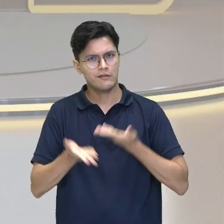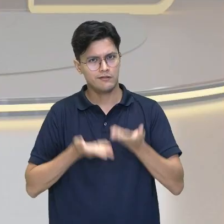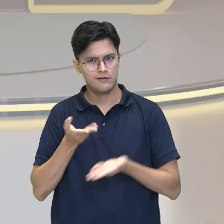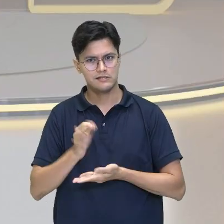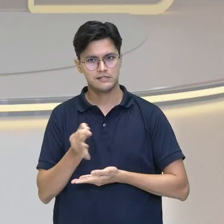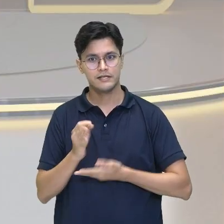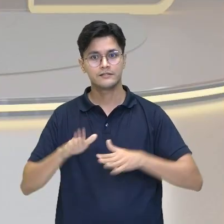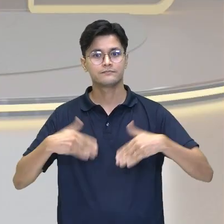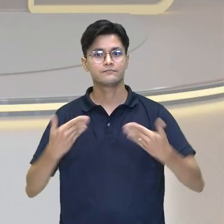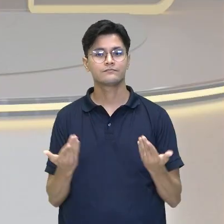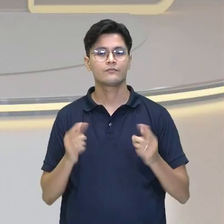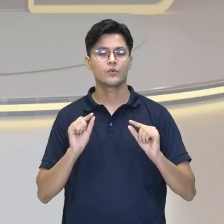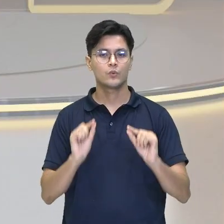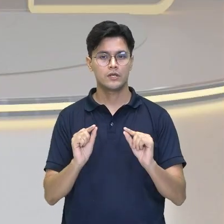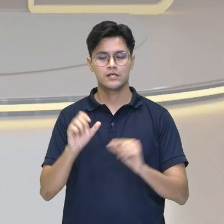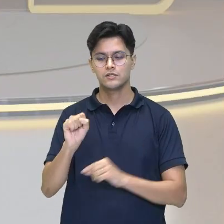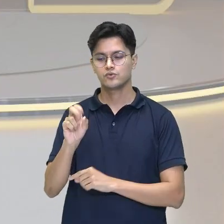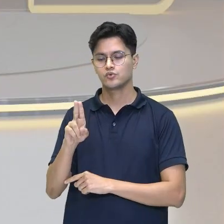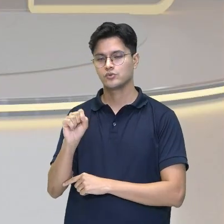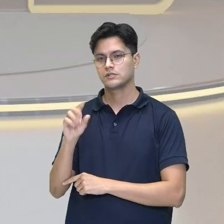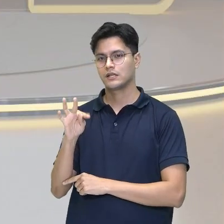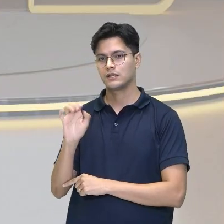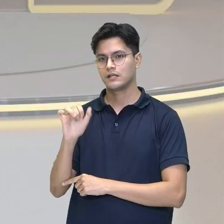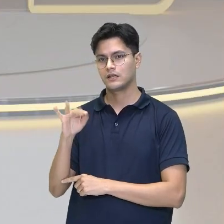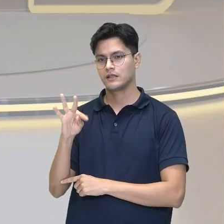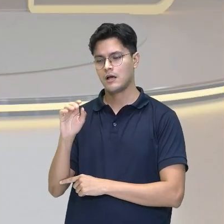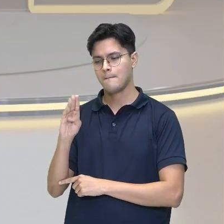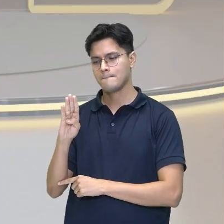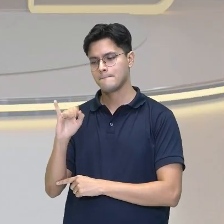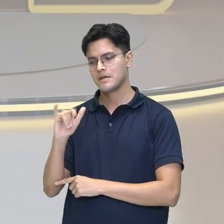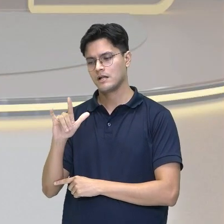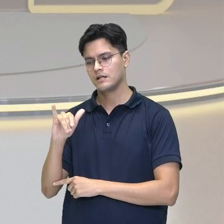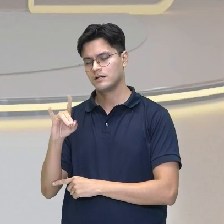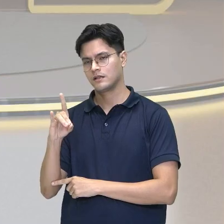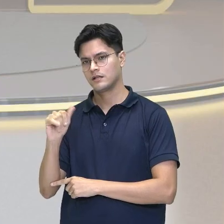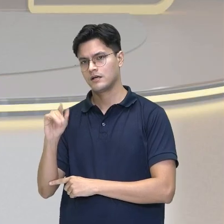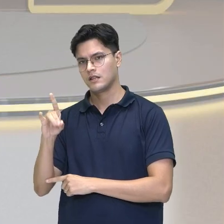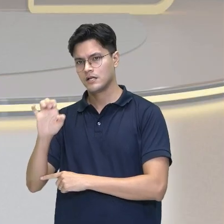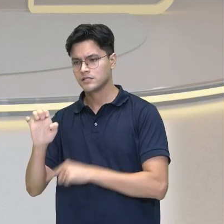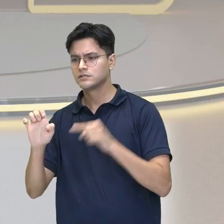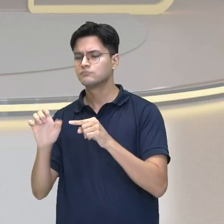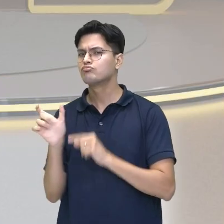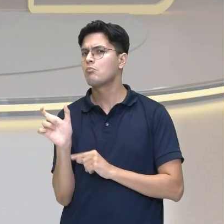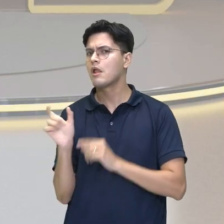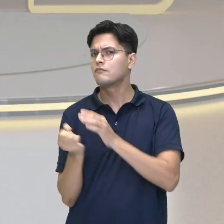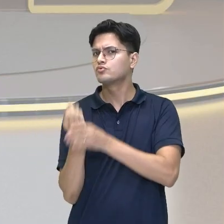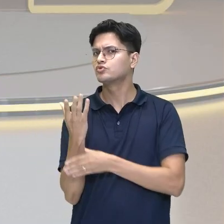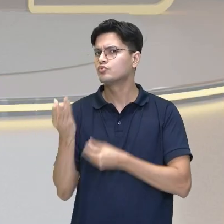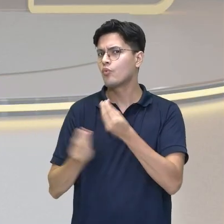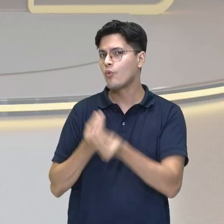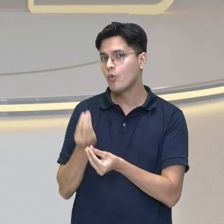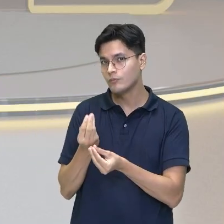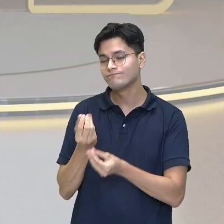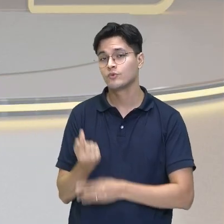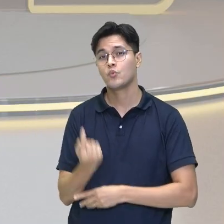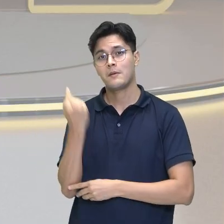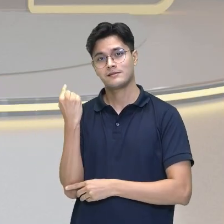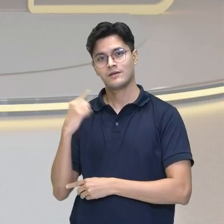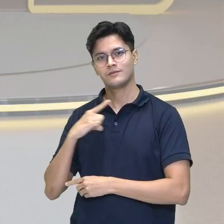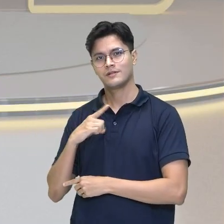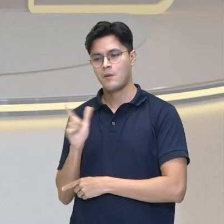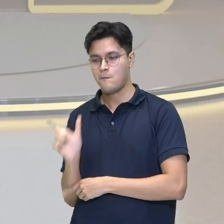vem aí de um termo, tá? Que é derivado do latim, sustentare, tá? Que significa sustentar,